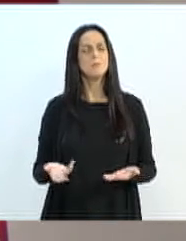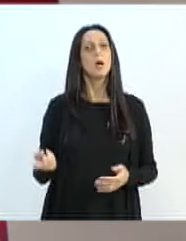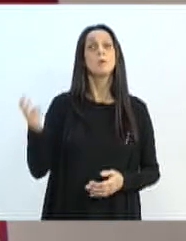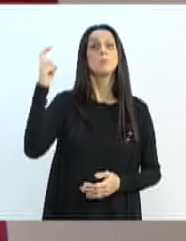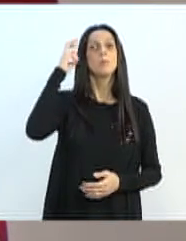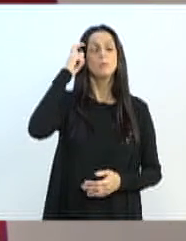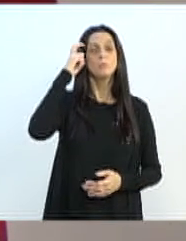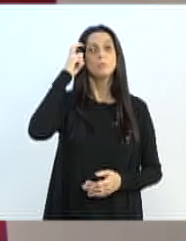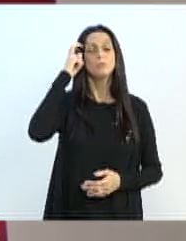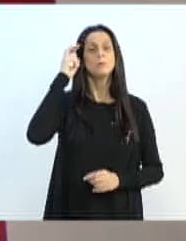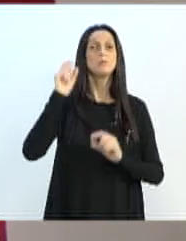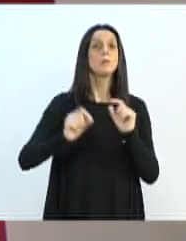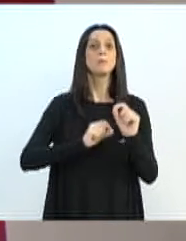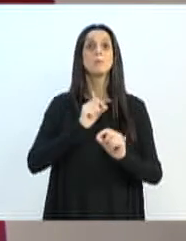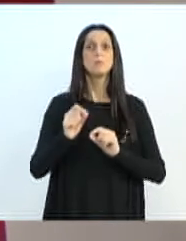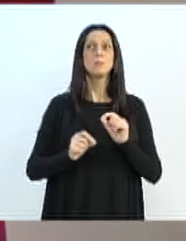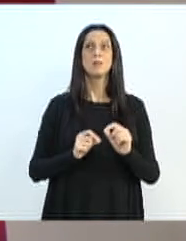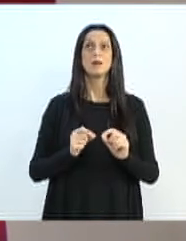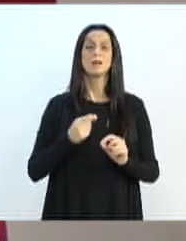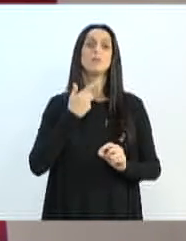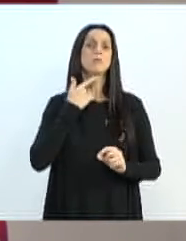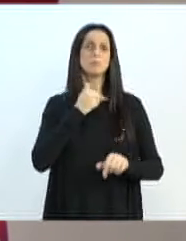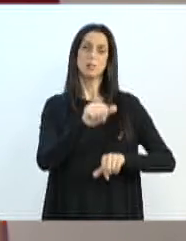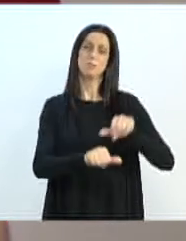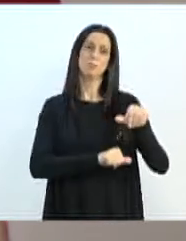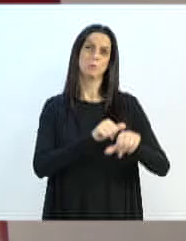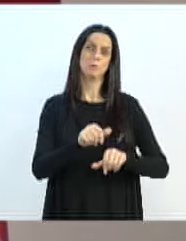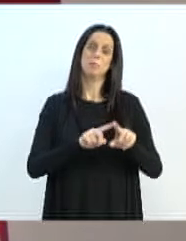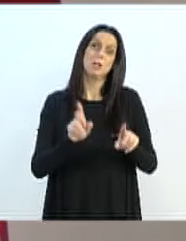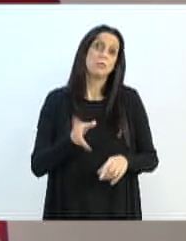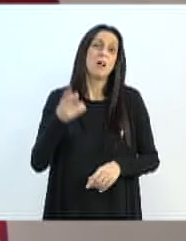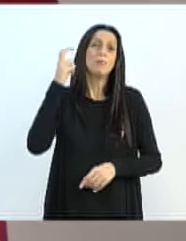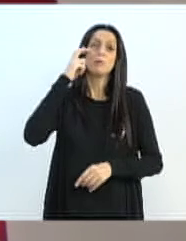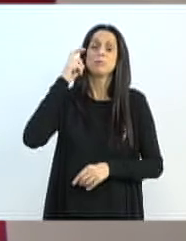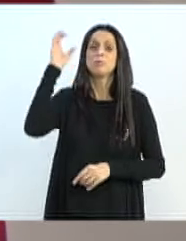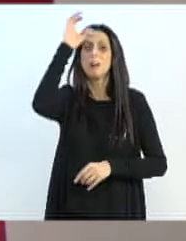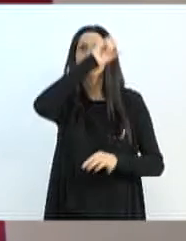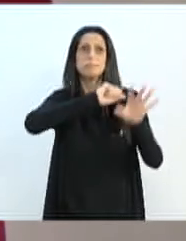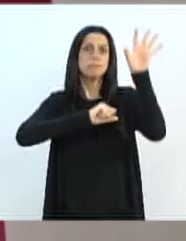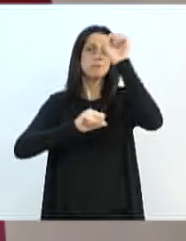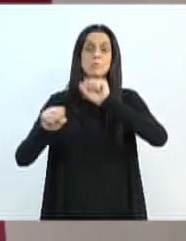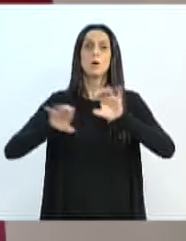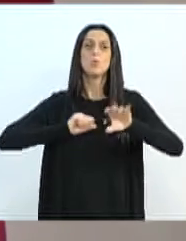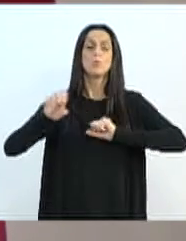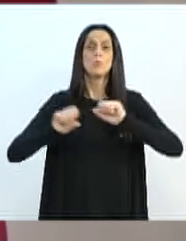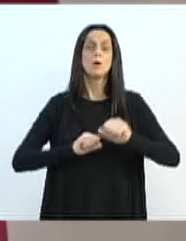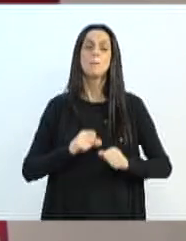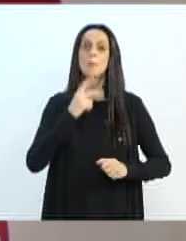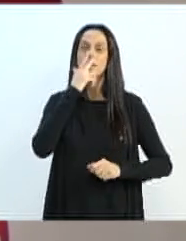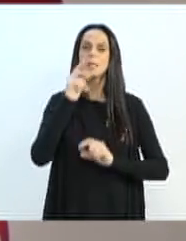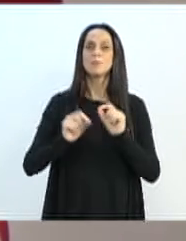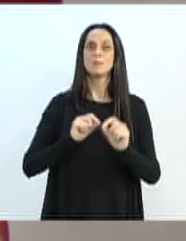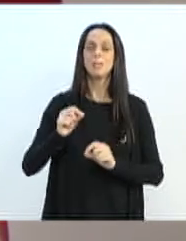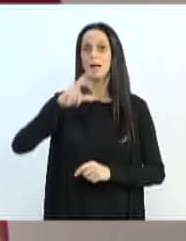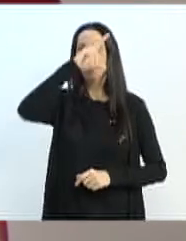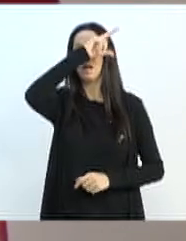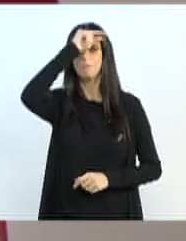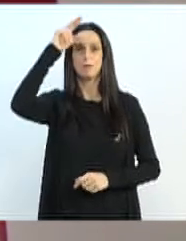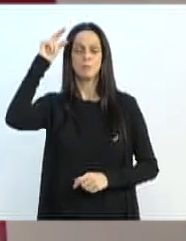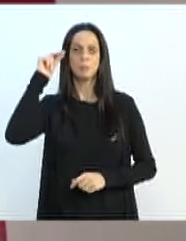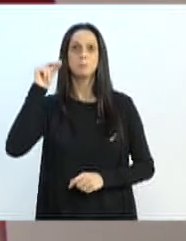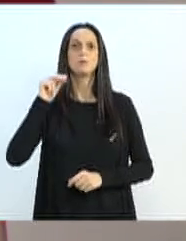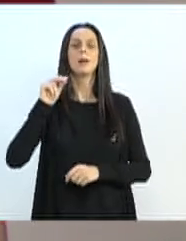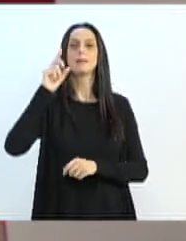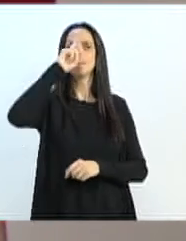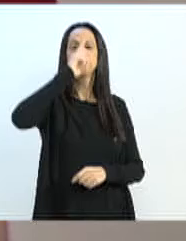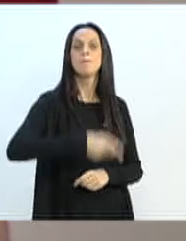cultura que eu gostaria que mudasse, mas é uma cultura de que os filhos pertencem à prefeitura, pertencem